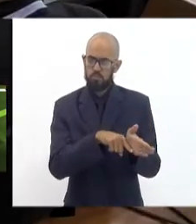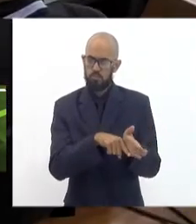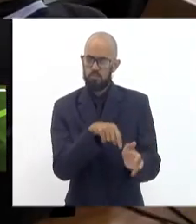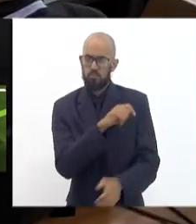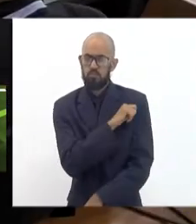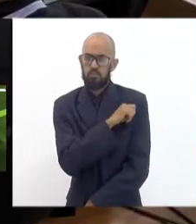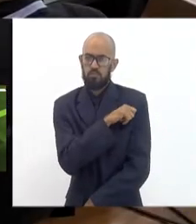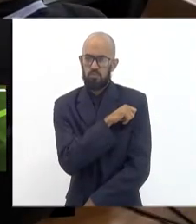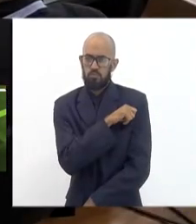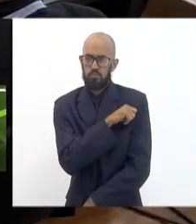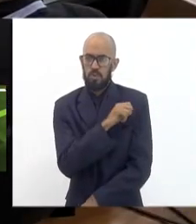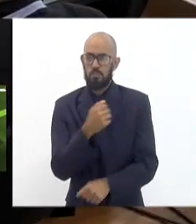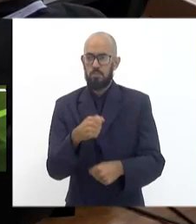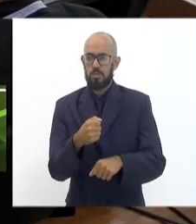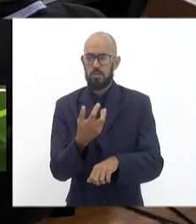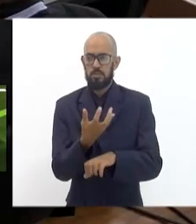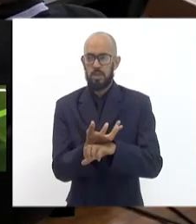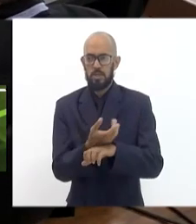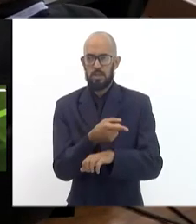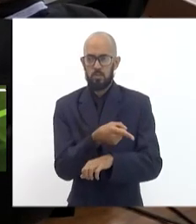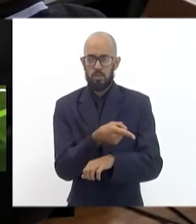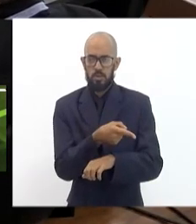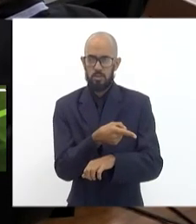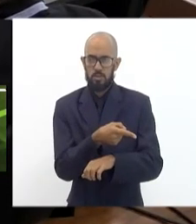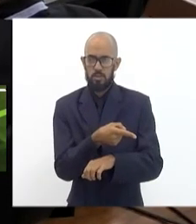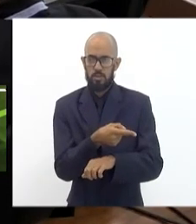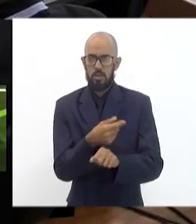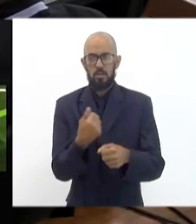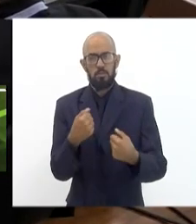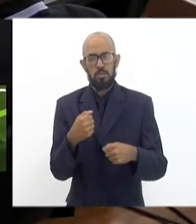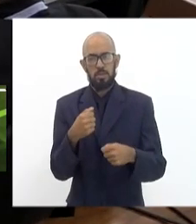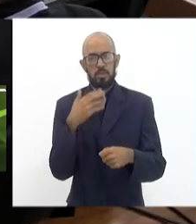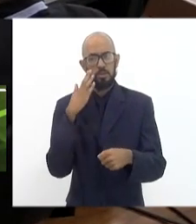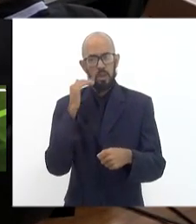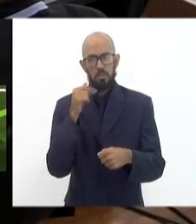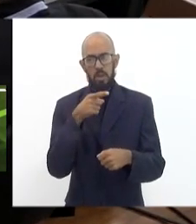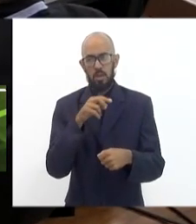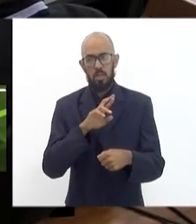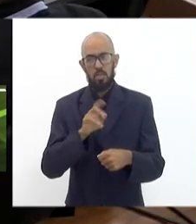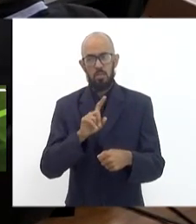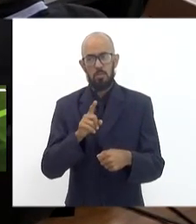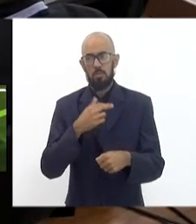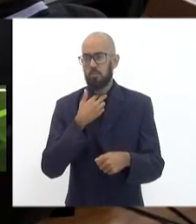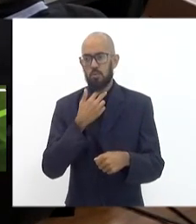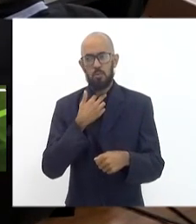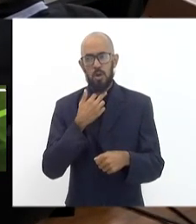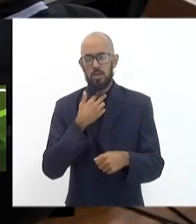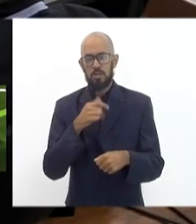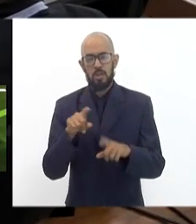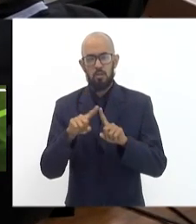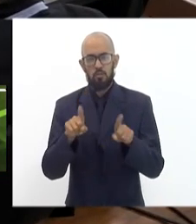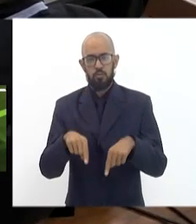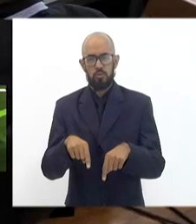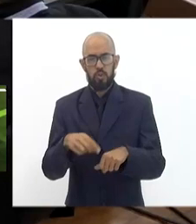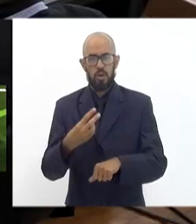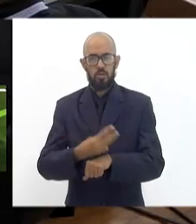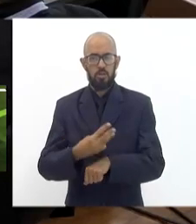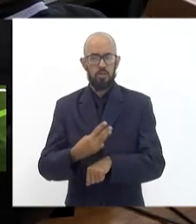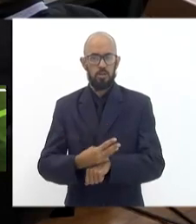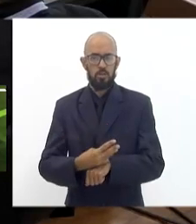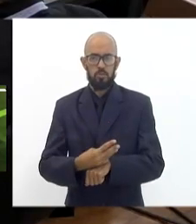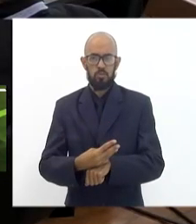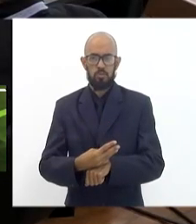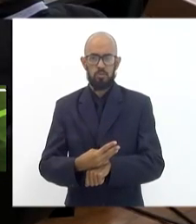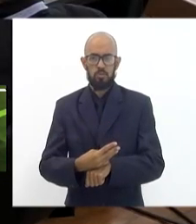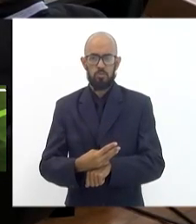tem que ter matrícula e não pode ser Cargo comissionado Cargo comissionado